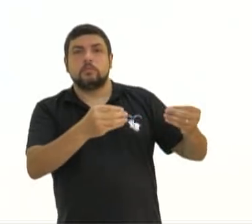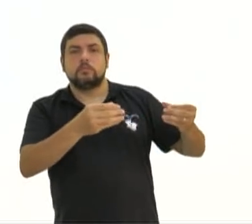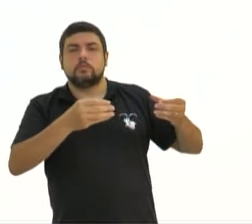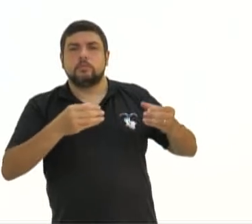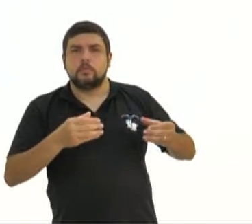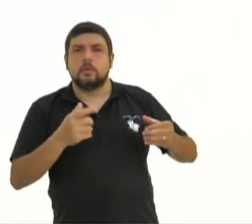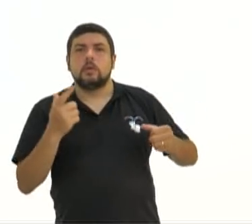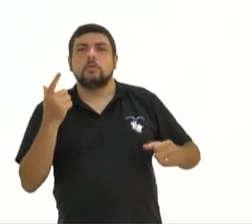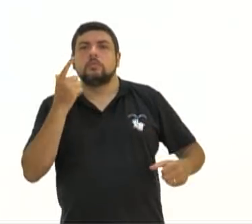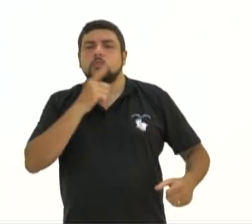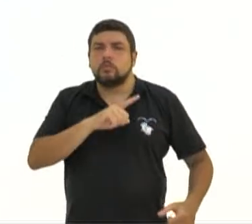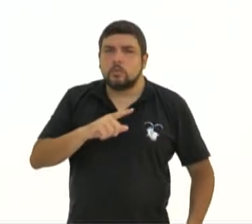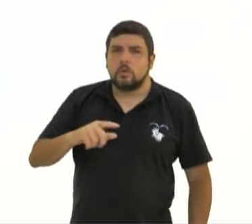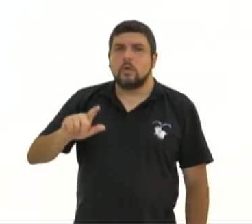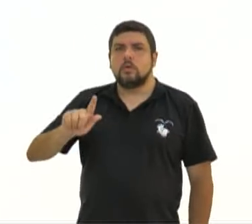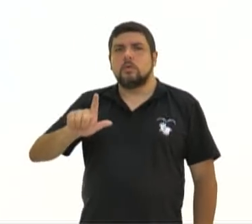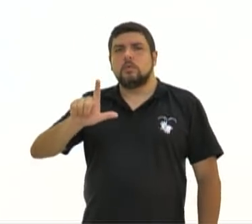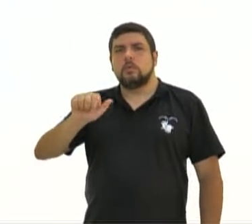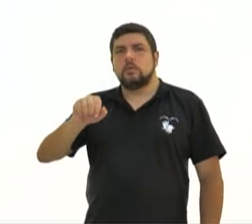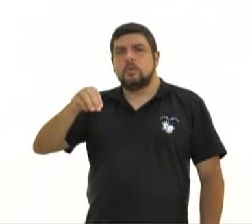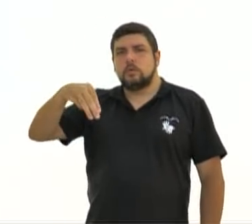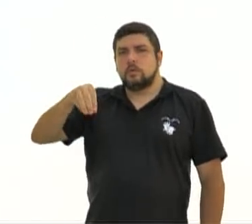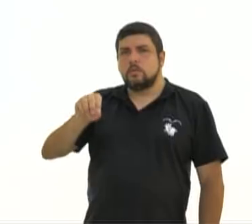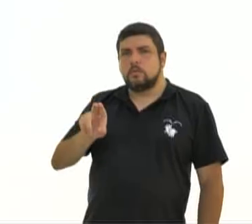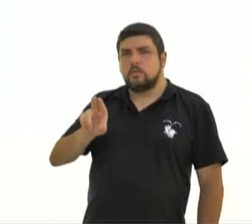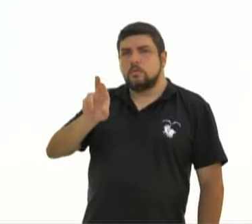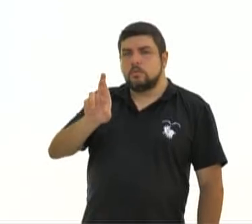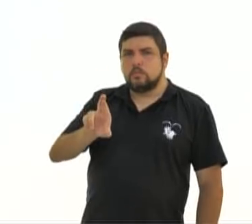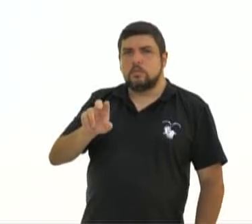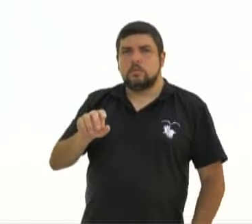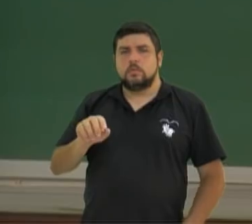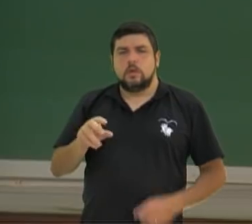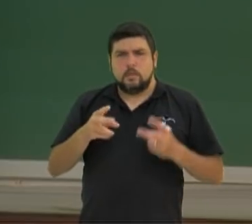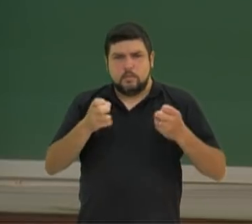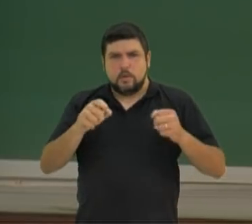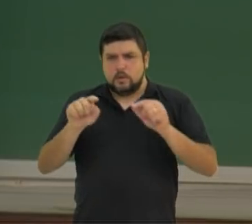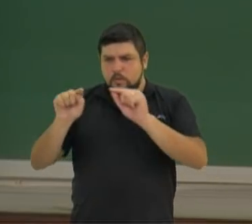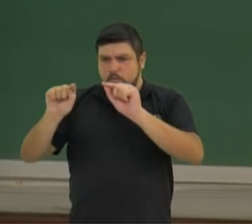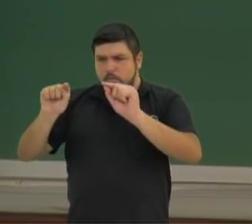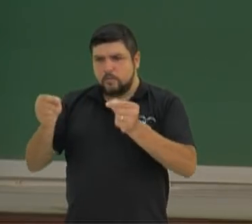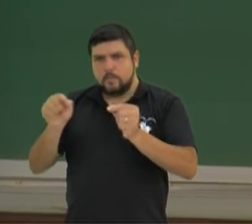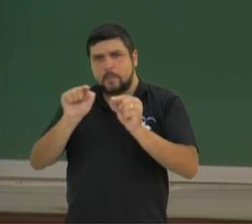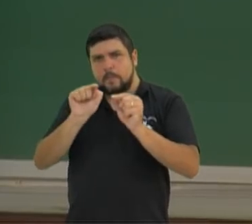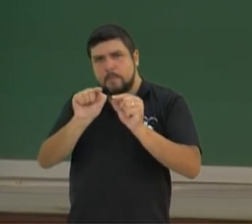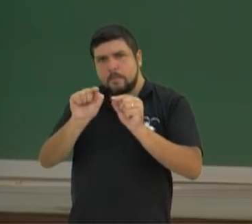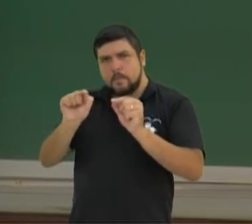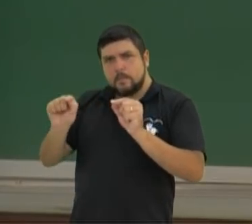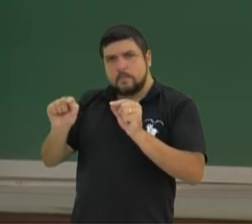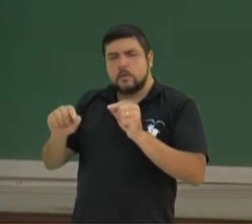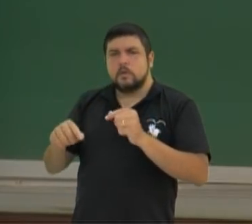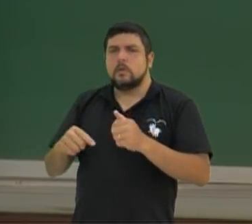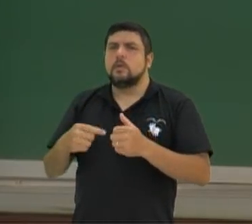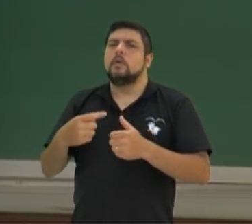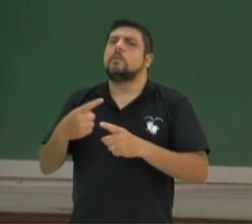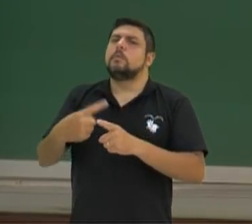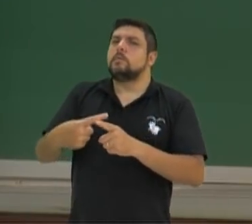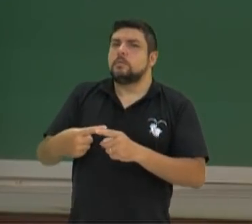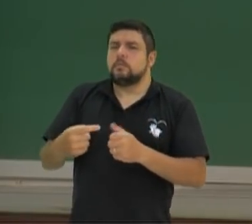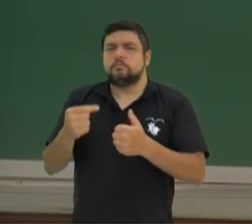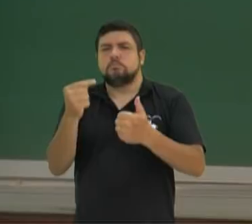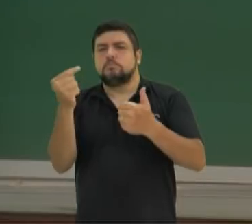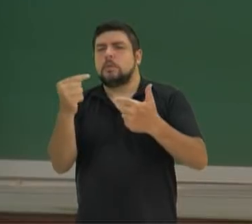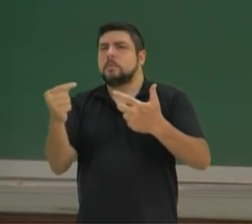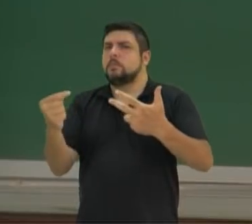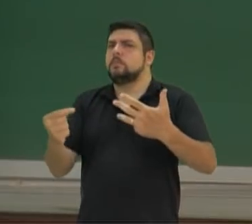garotas heroínas. E estão vendo que tem 3 pontinhos ali? É porque ela tem vários outros prêmios. Ela ficou